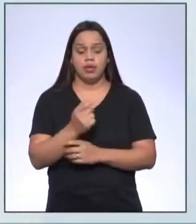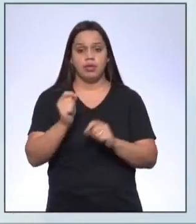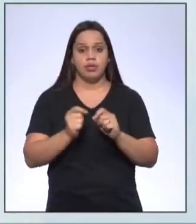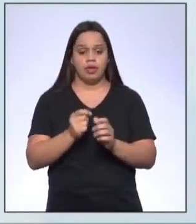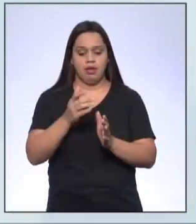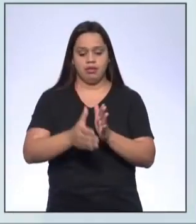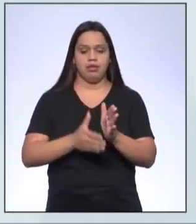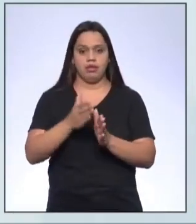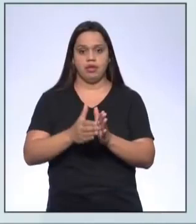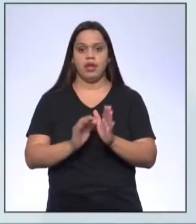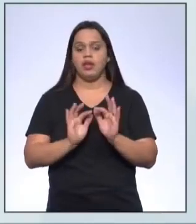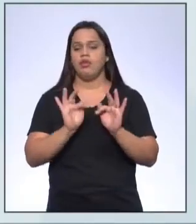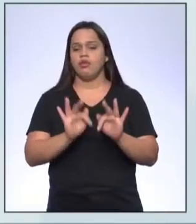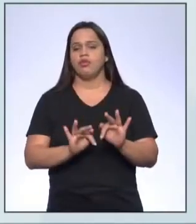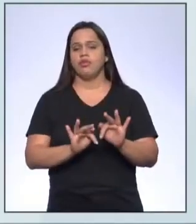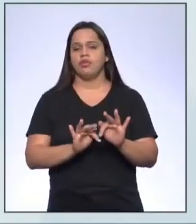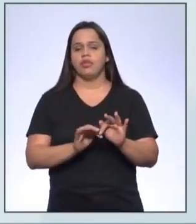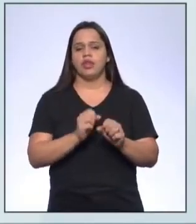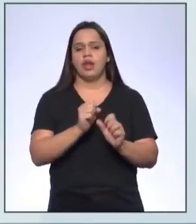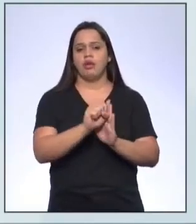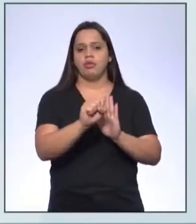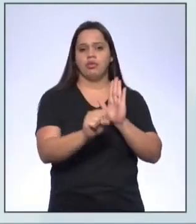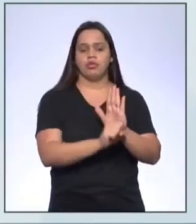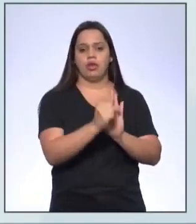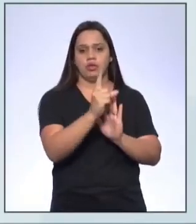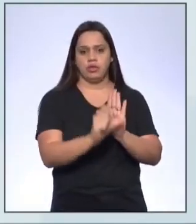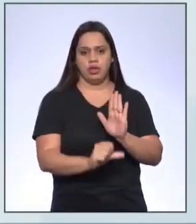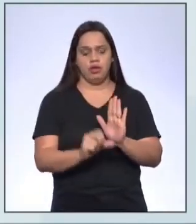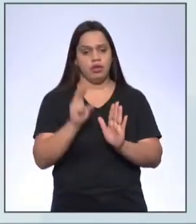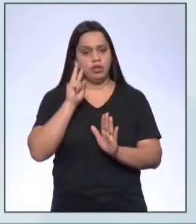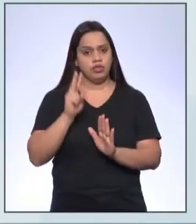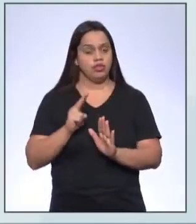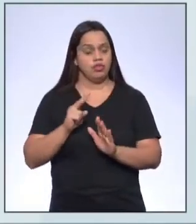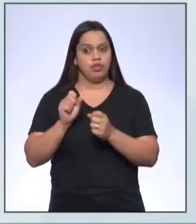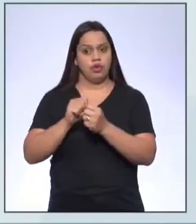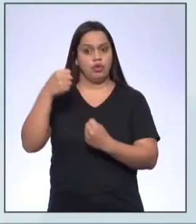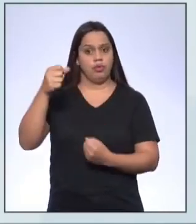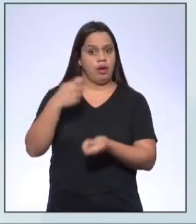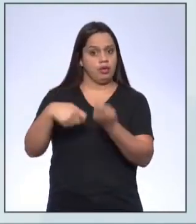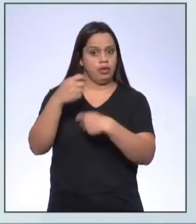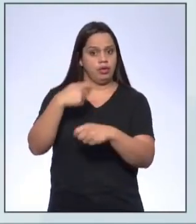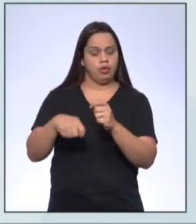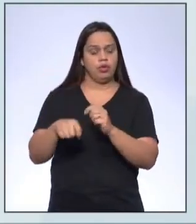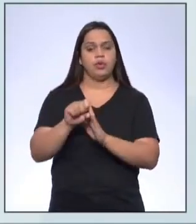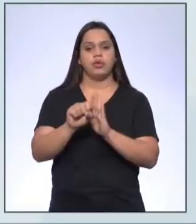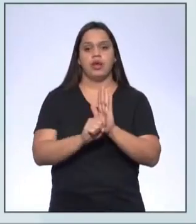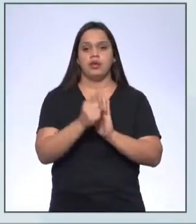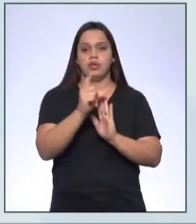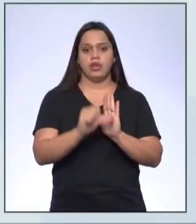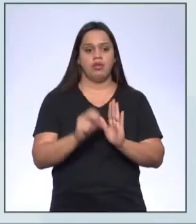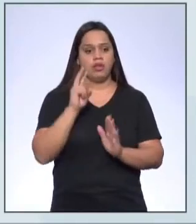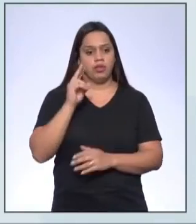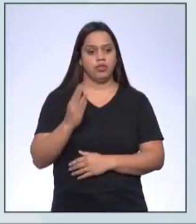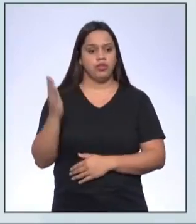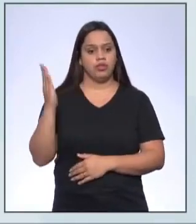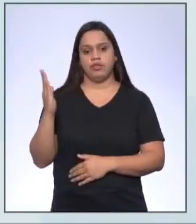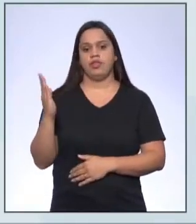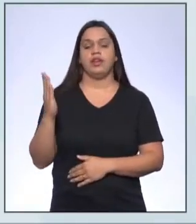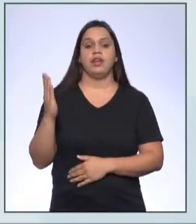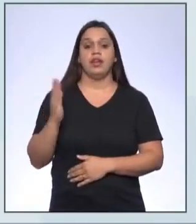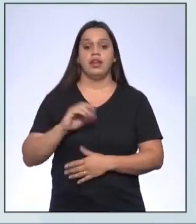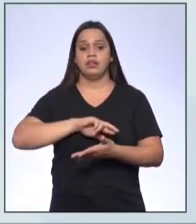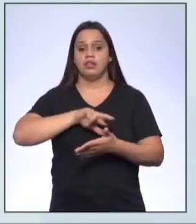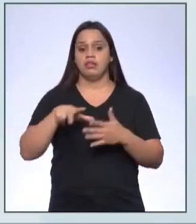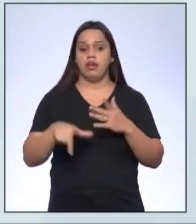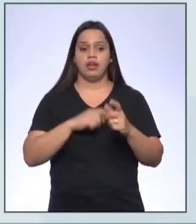século XIX. Né? Então a gente viu algumas linhas férreas no mapa aí da economia do século XIX, e aí a gente tem um exemplo aí de